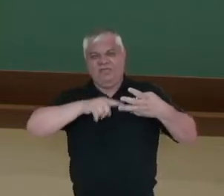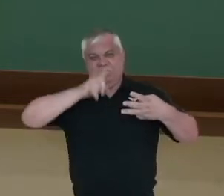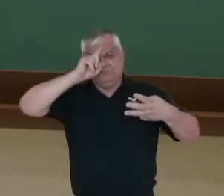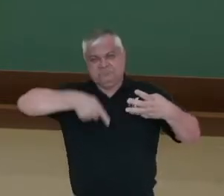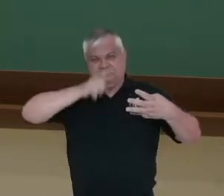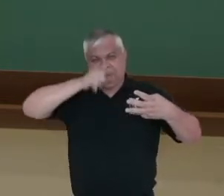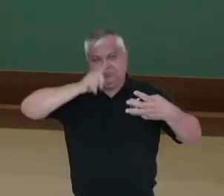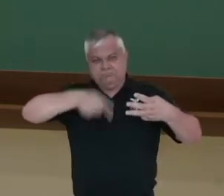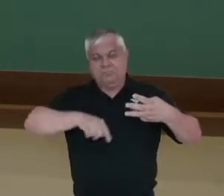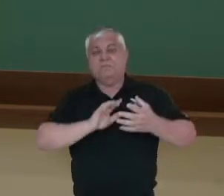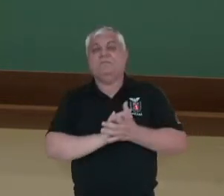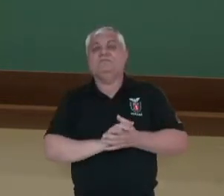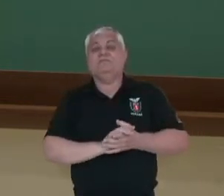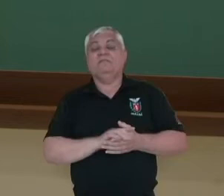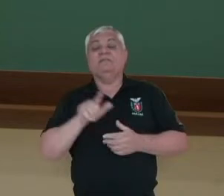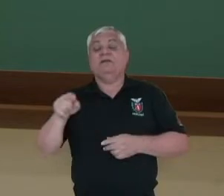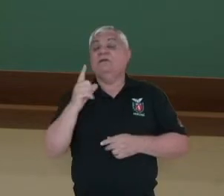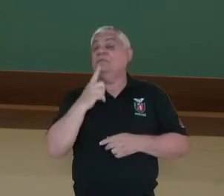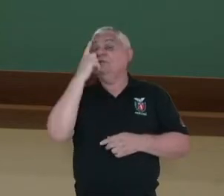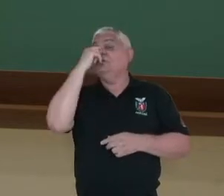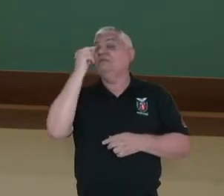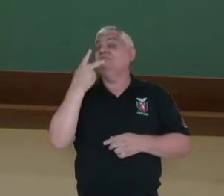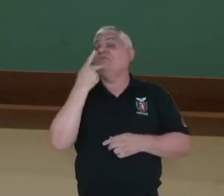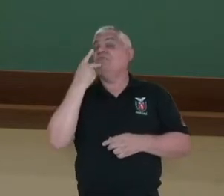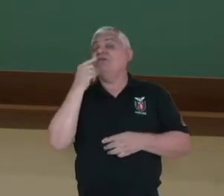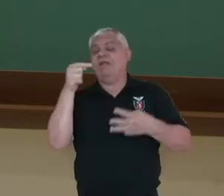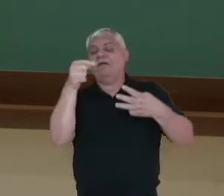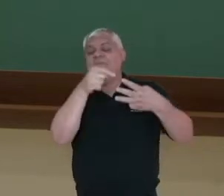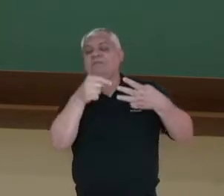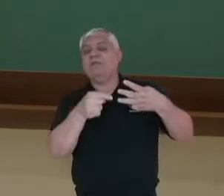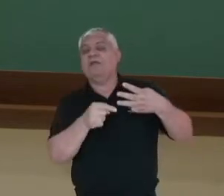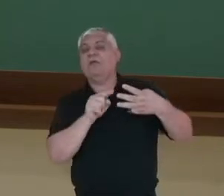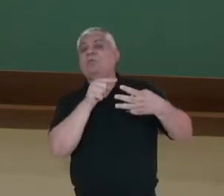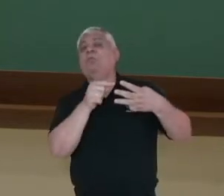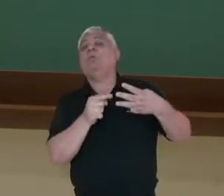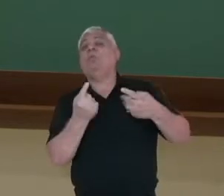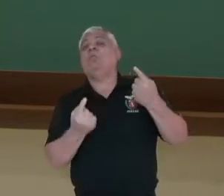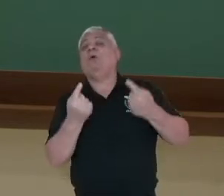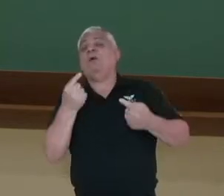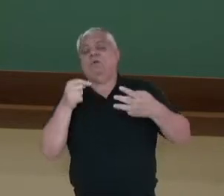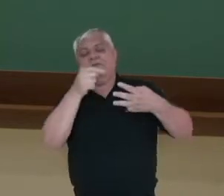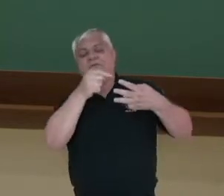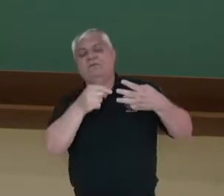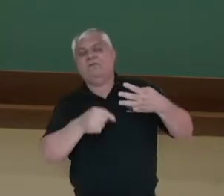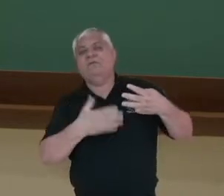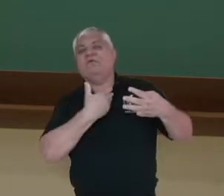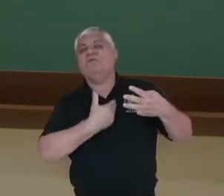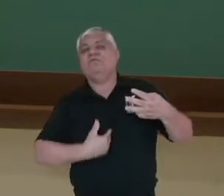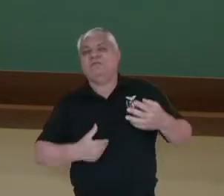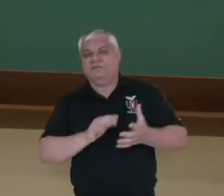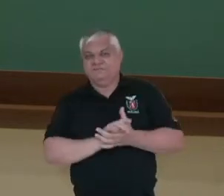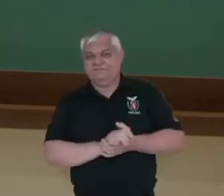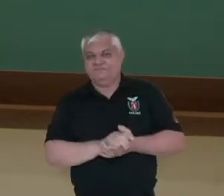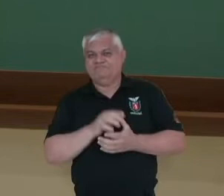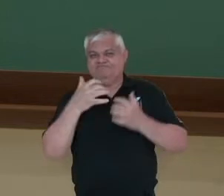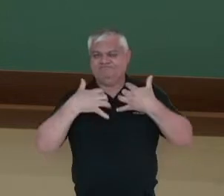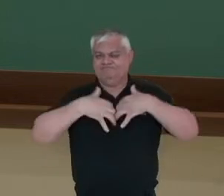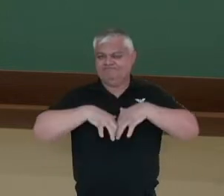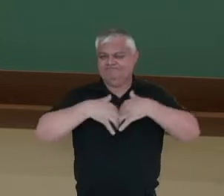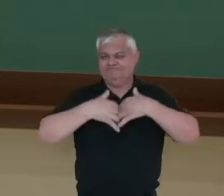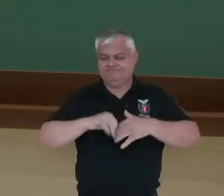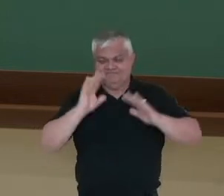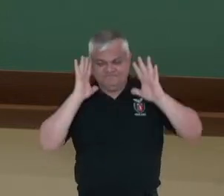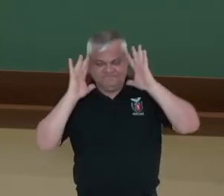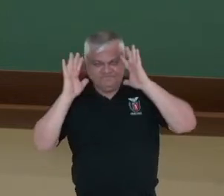despotismo, o Montesquieu está dirigindo essa crítica a quem? A que tipo de governante? Vocês vão pensar sobre